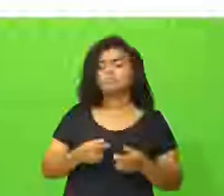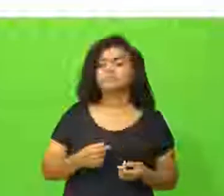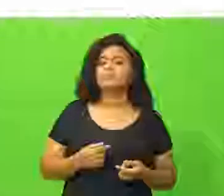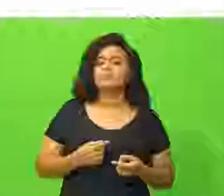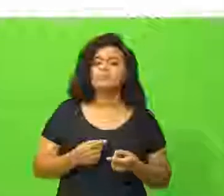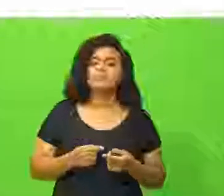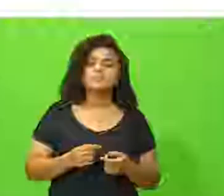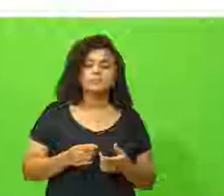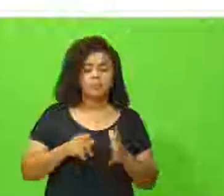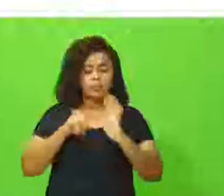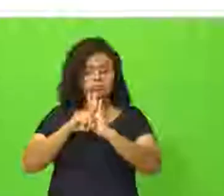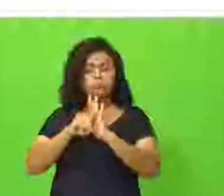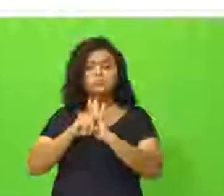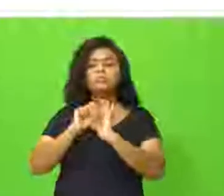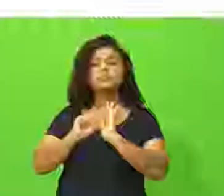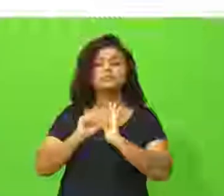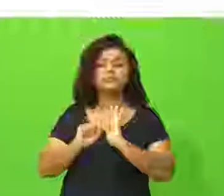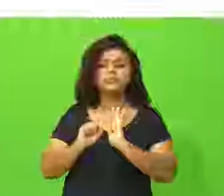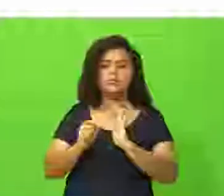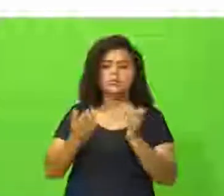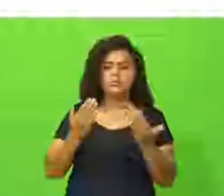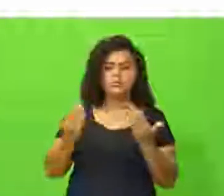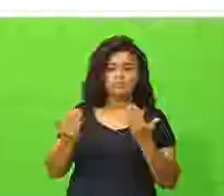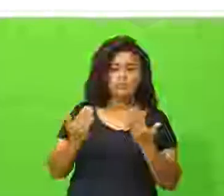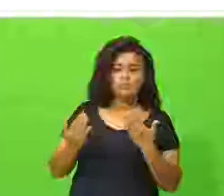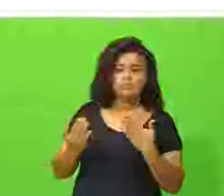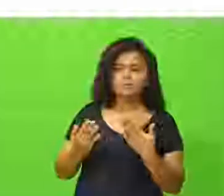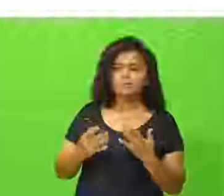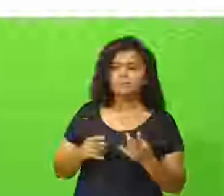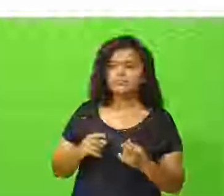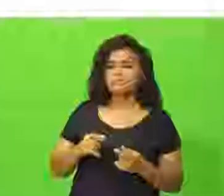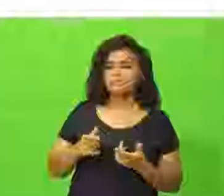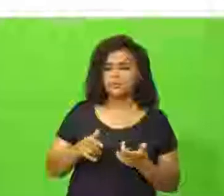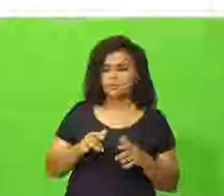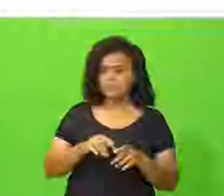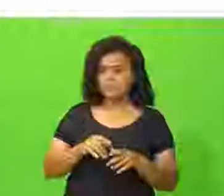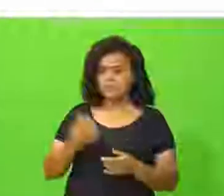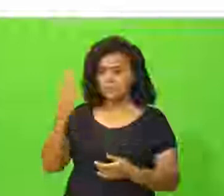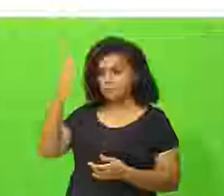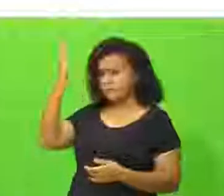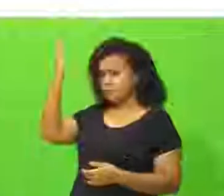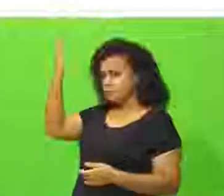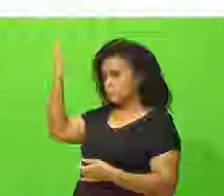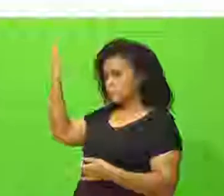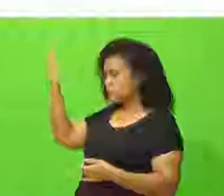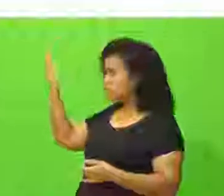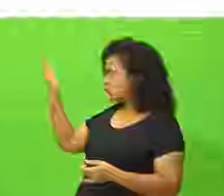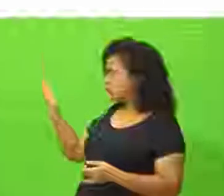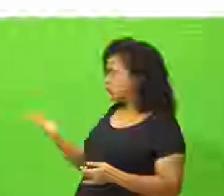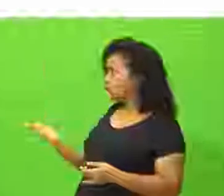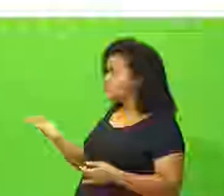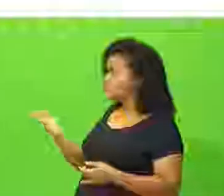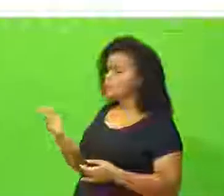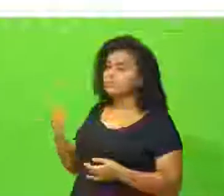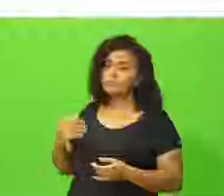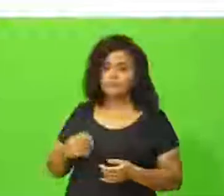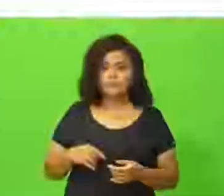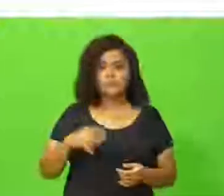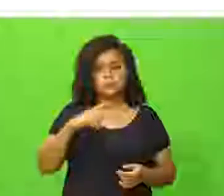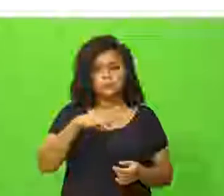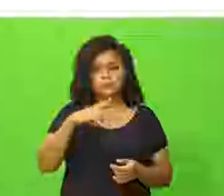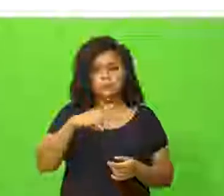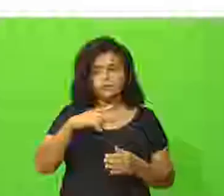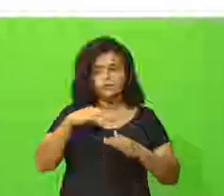nós analisarmos, é que esta população, como vocês podem ver aqui no gráfico ao lado, teve